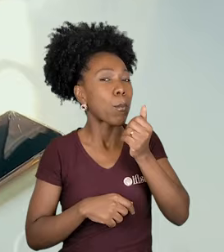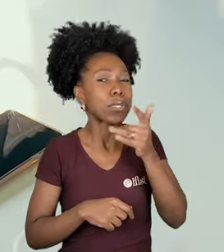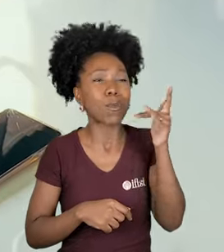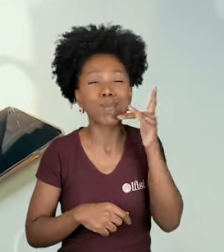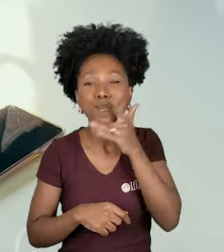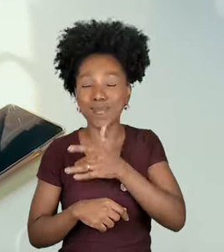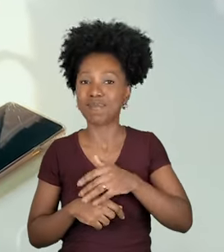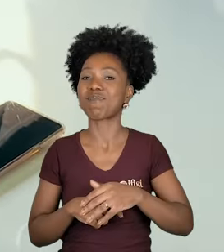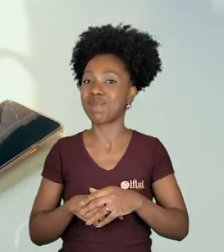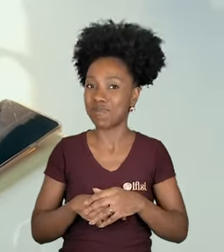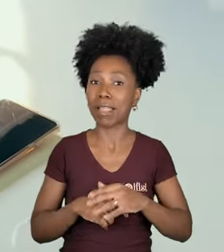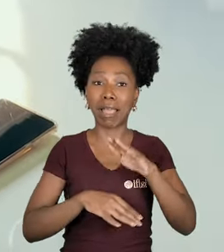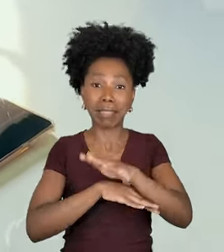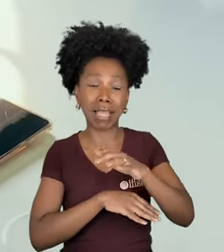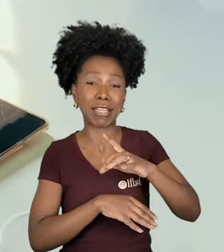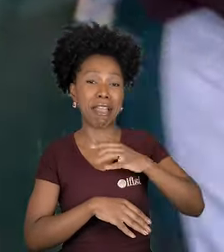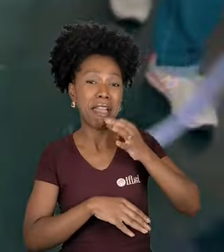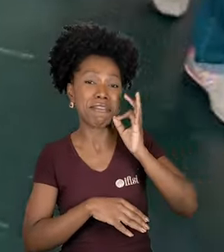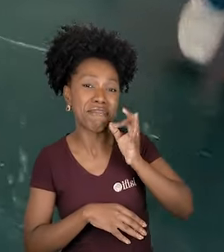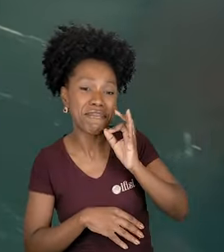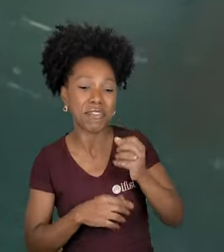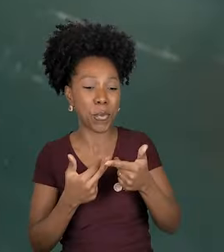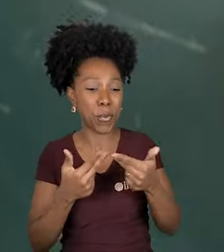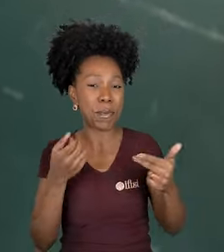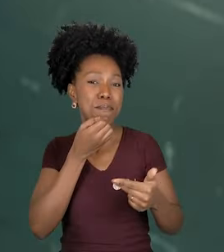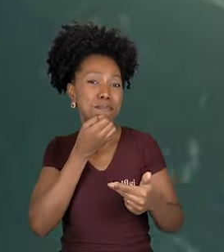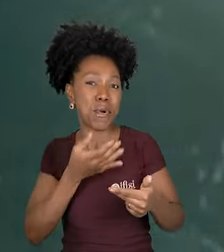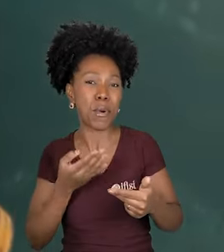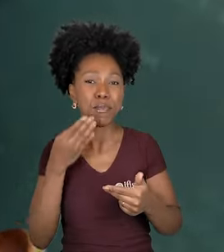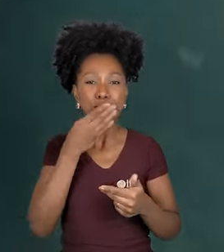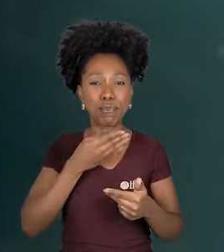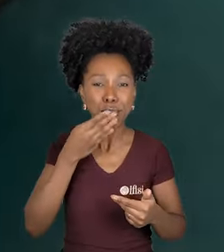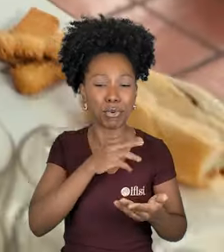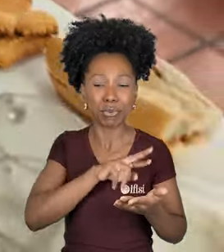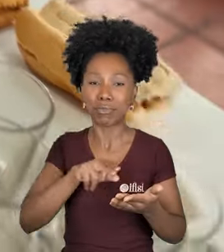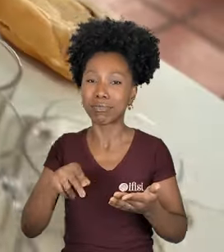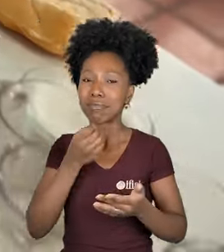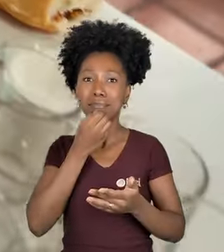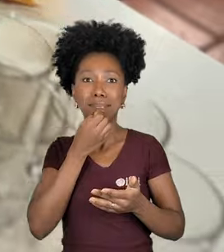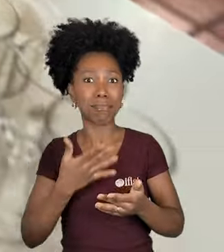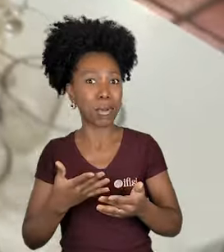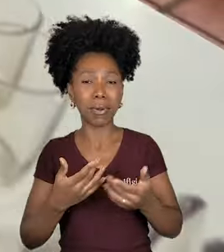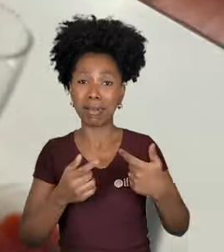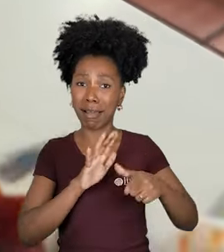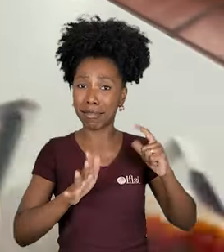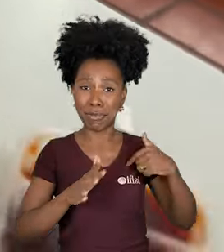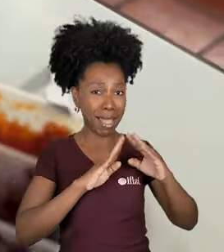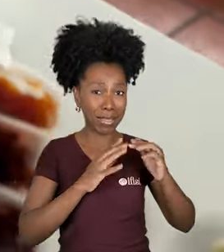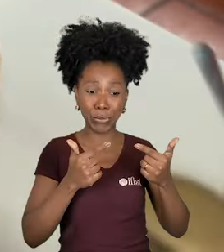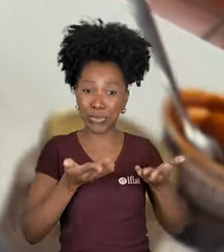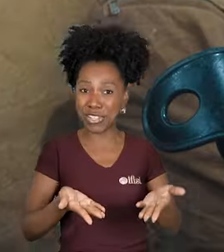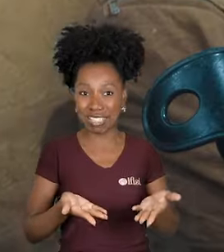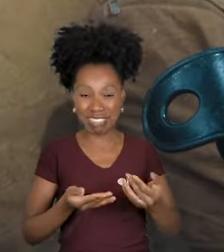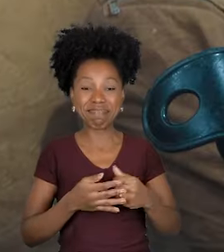Comida muito boa, né? Depois de tarde tinha café, um monte de coisa boa, cuca, né? Tudo de bom, coisa que nem na